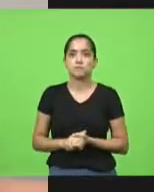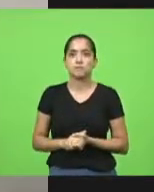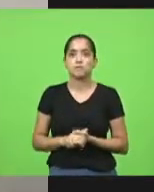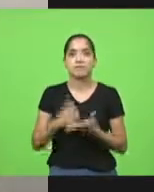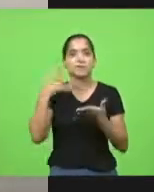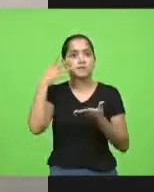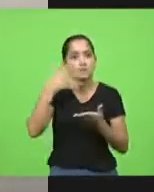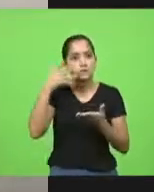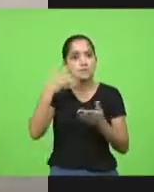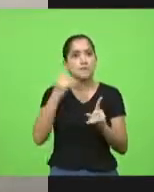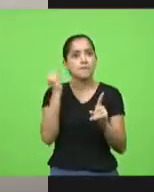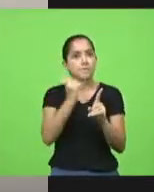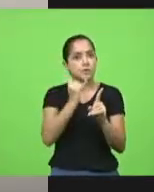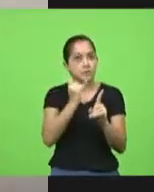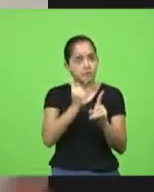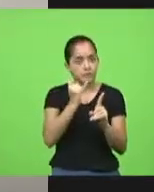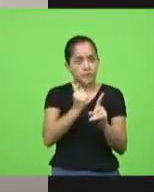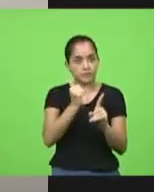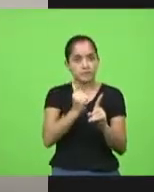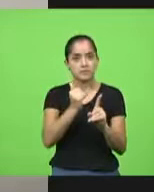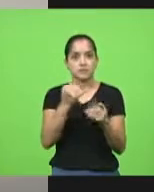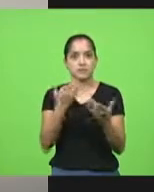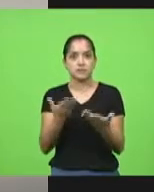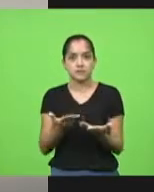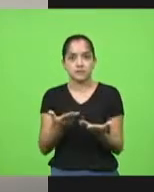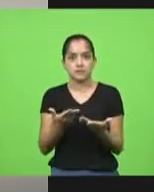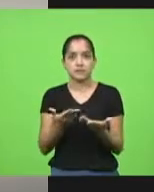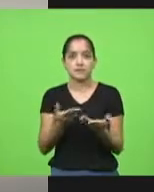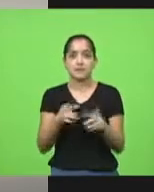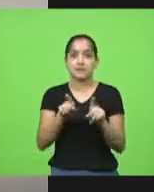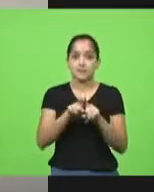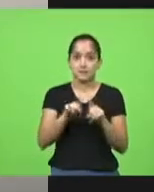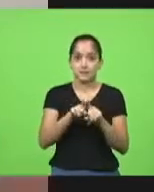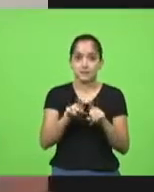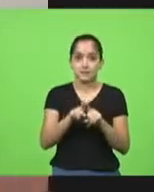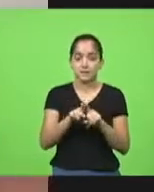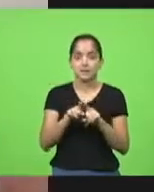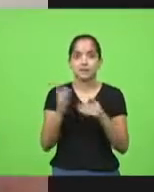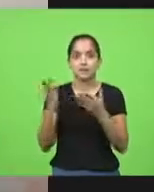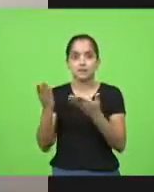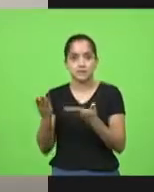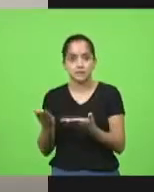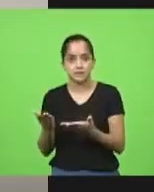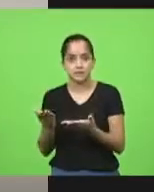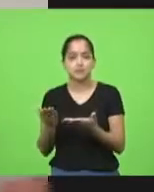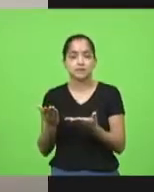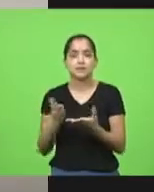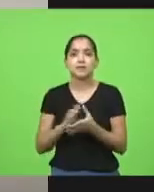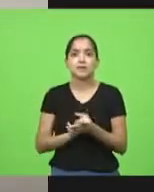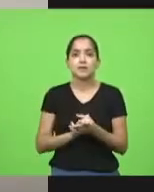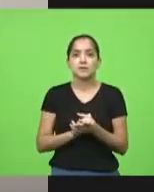profeta dentro dela. Como tem sido também, da mesma forma, não podia deixar de